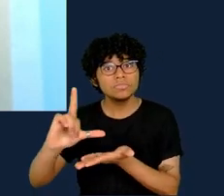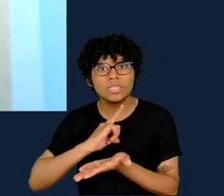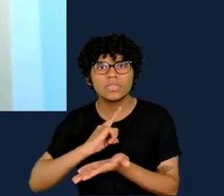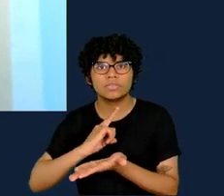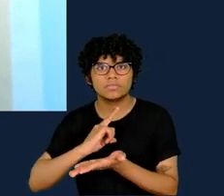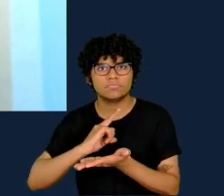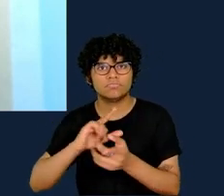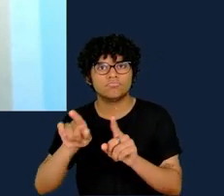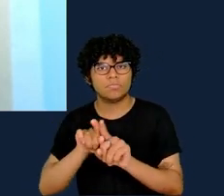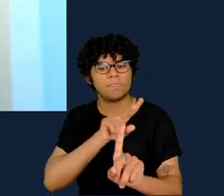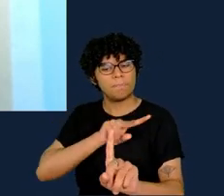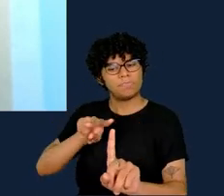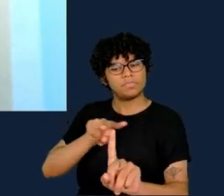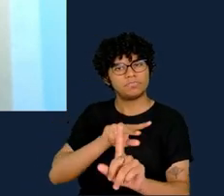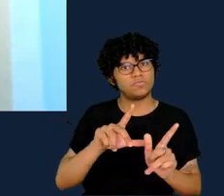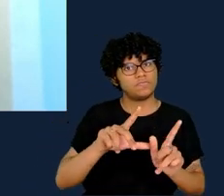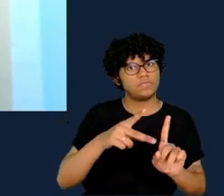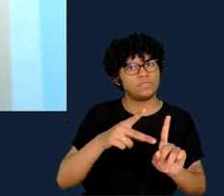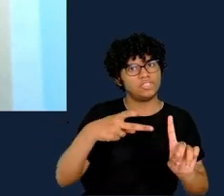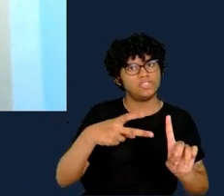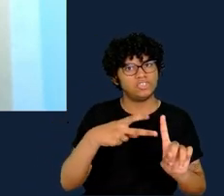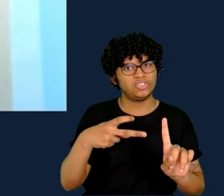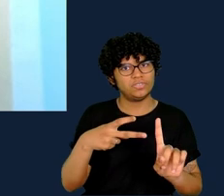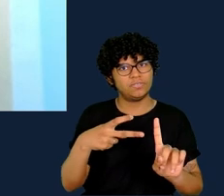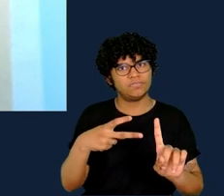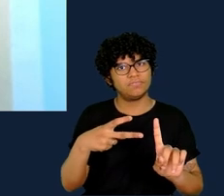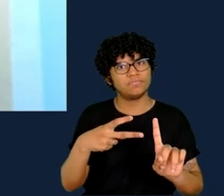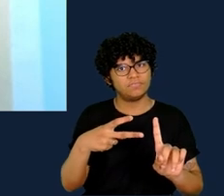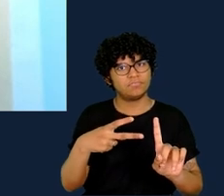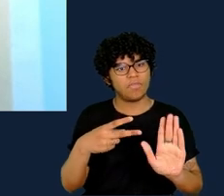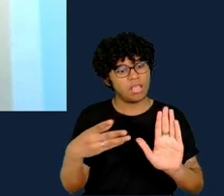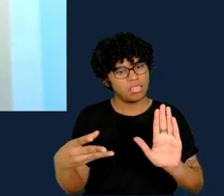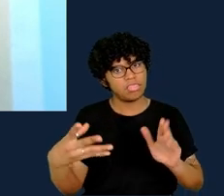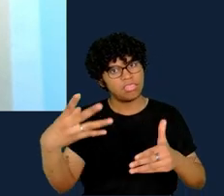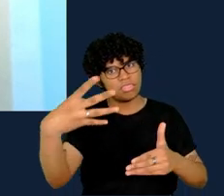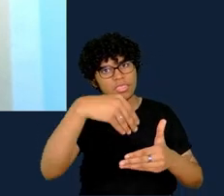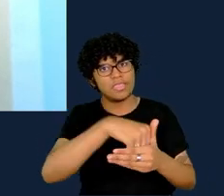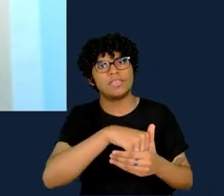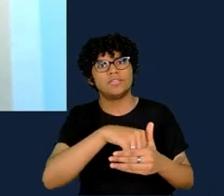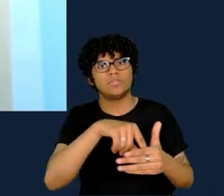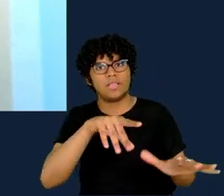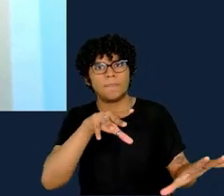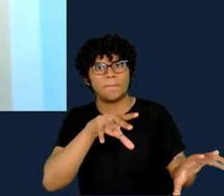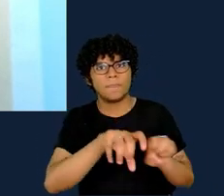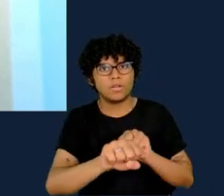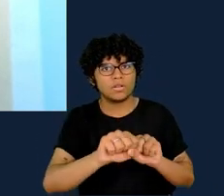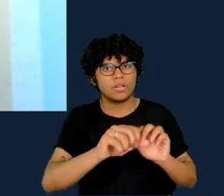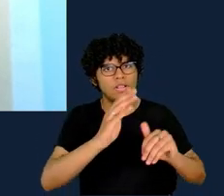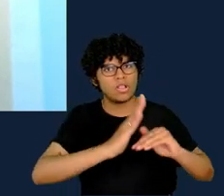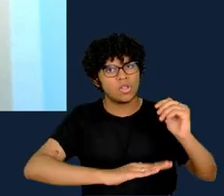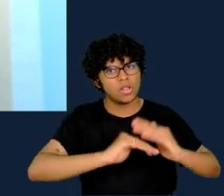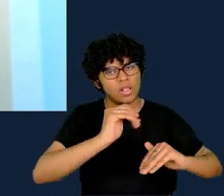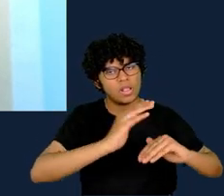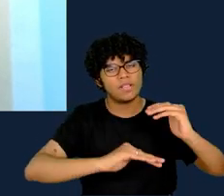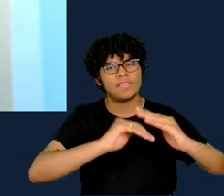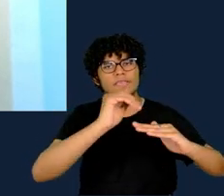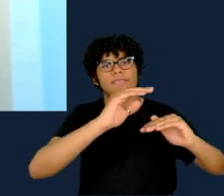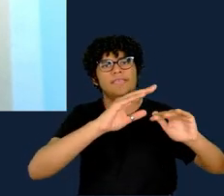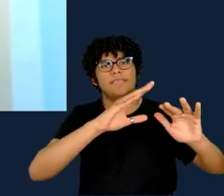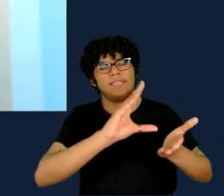indígenas inserido nessas formações de construção de dados,